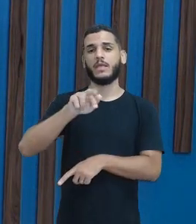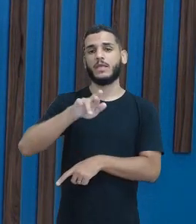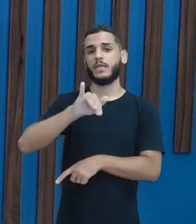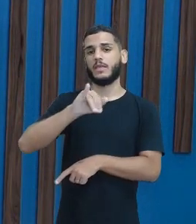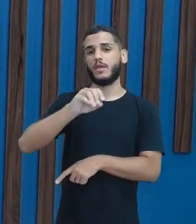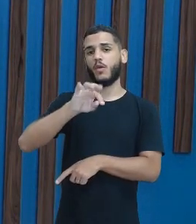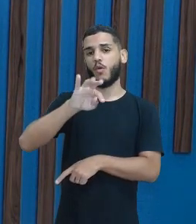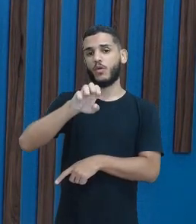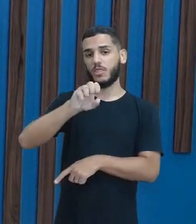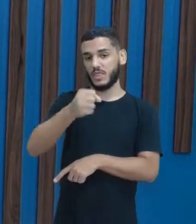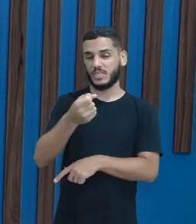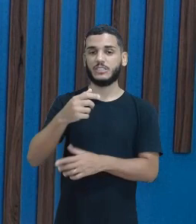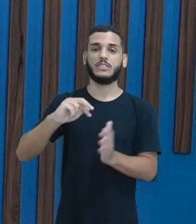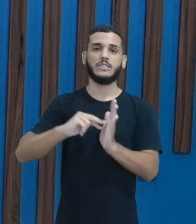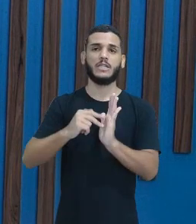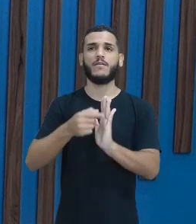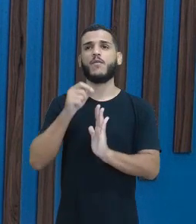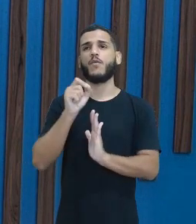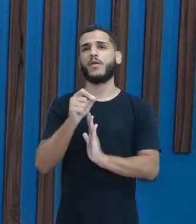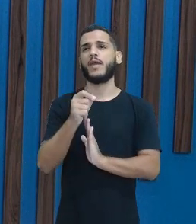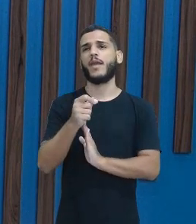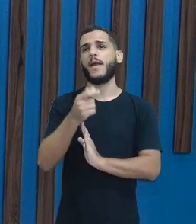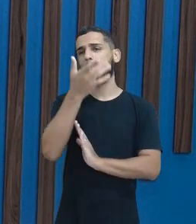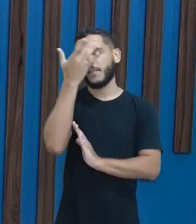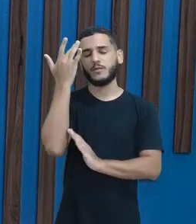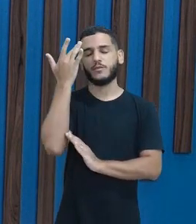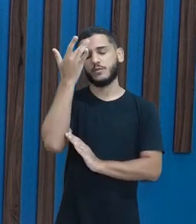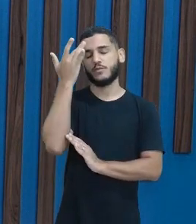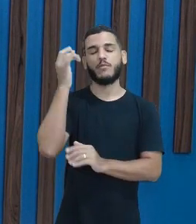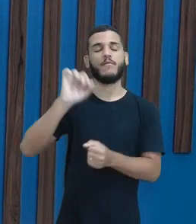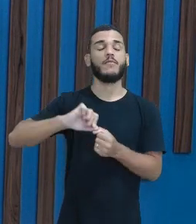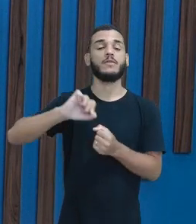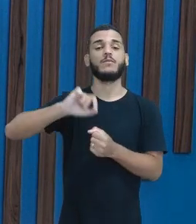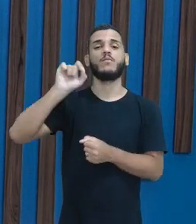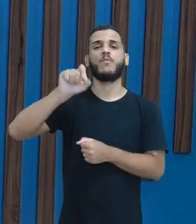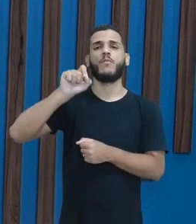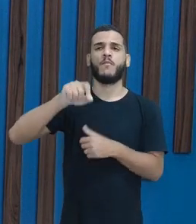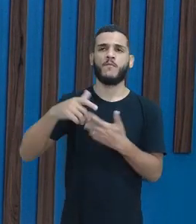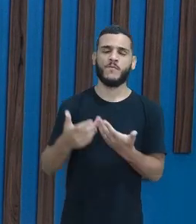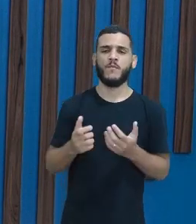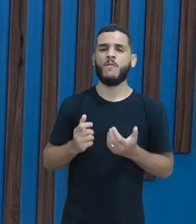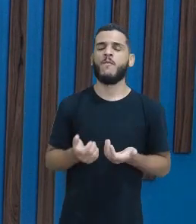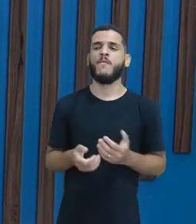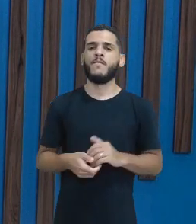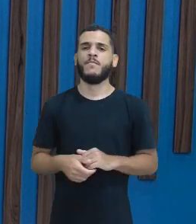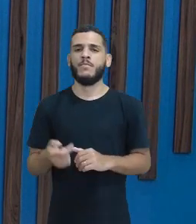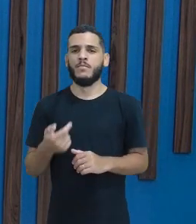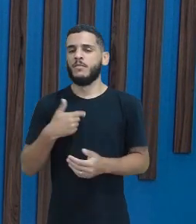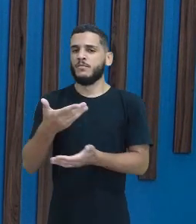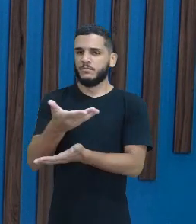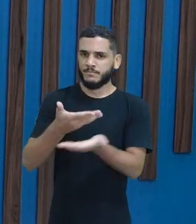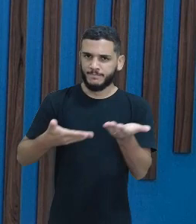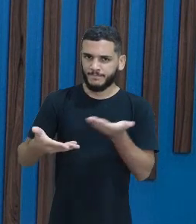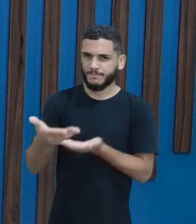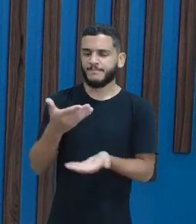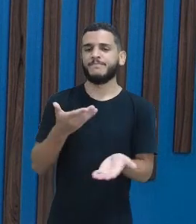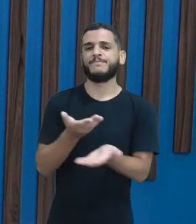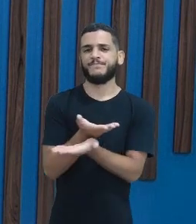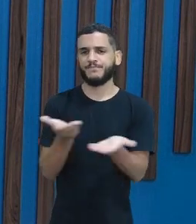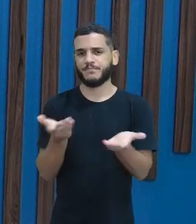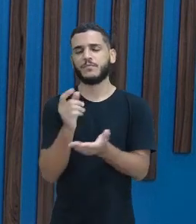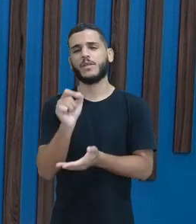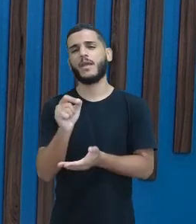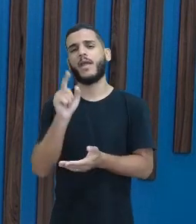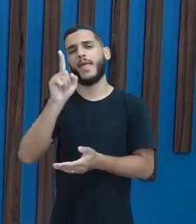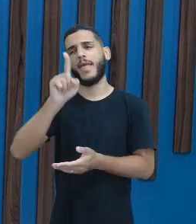O que é que faz um griot? A gente já viu que, eu estou conversando com vocês desde o início da aula, que se